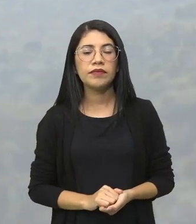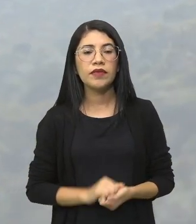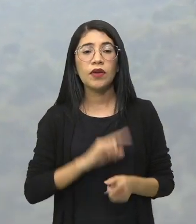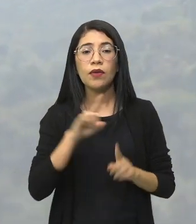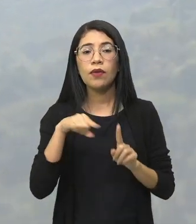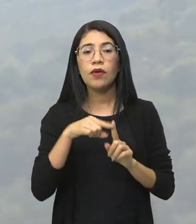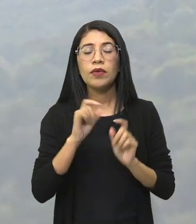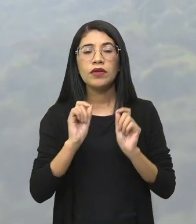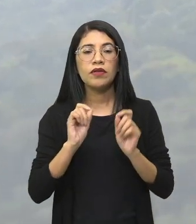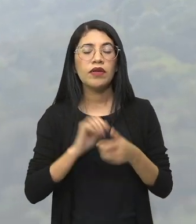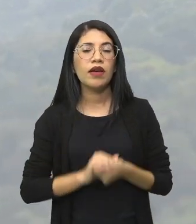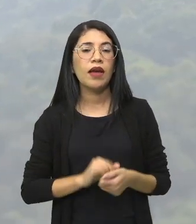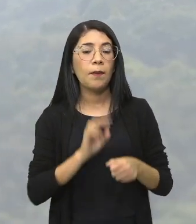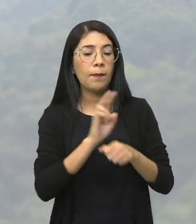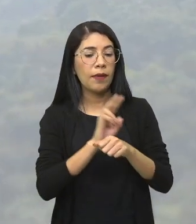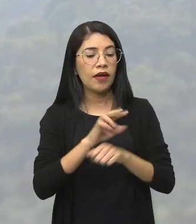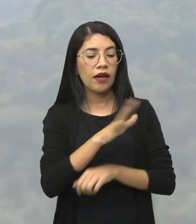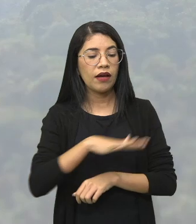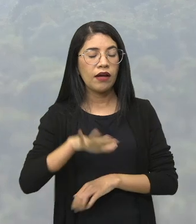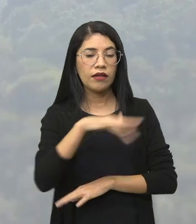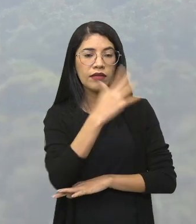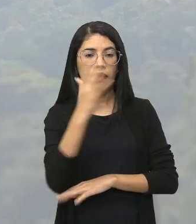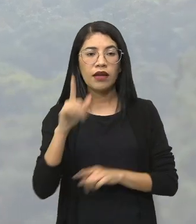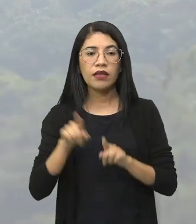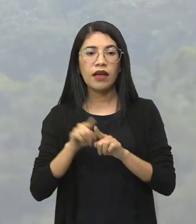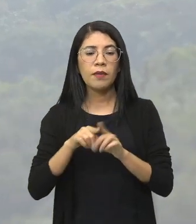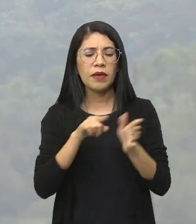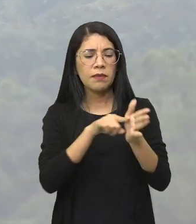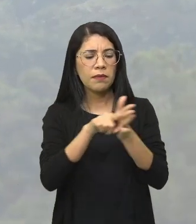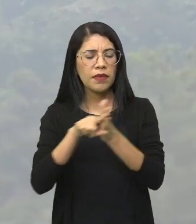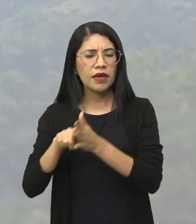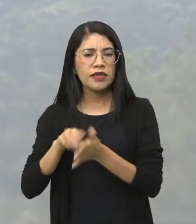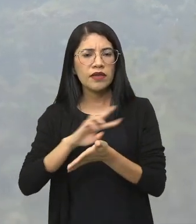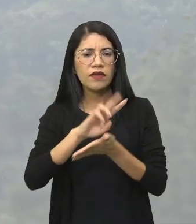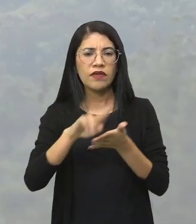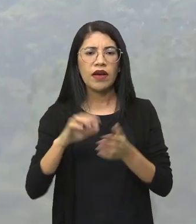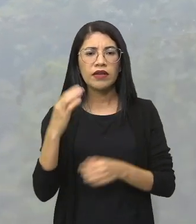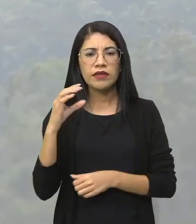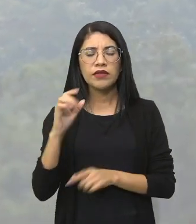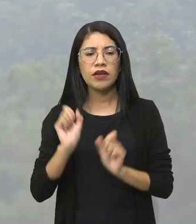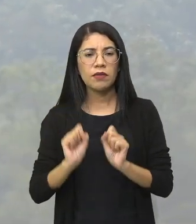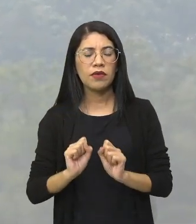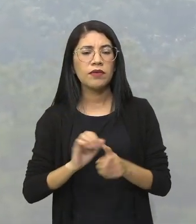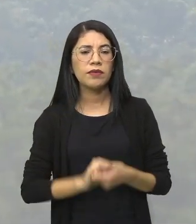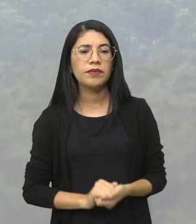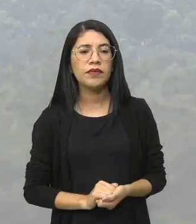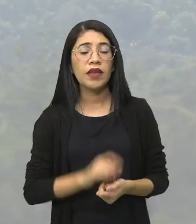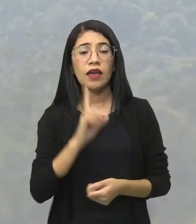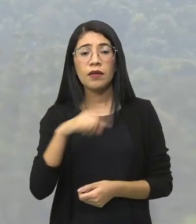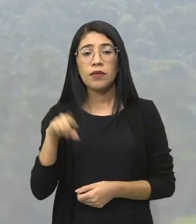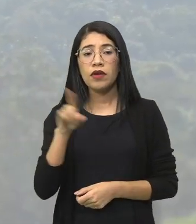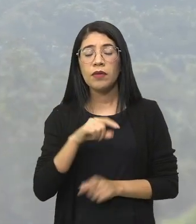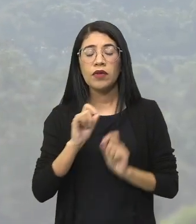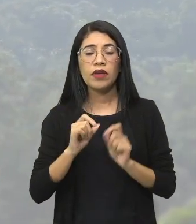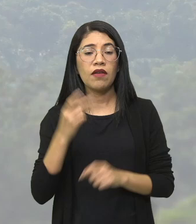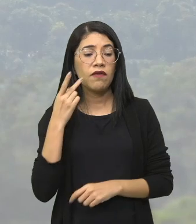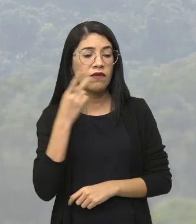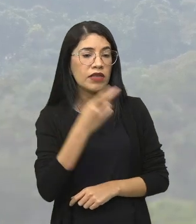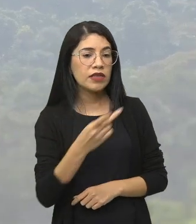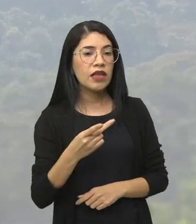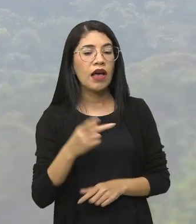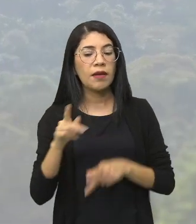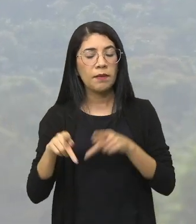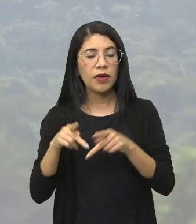tem como objetivo a preservação da natureza e a realização de pesquisas científicas. É proibida a visitação pública, exceto